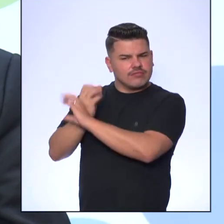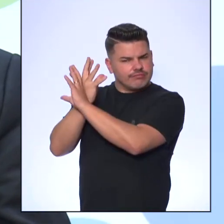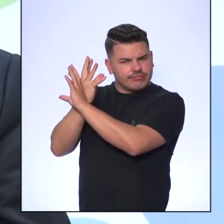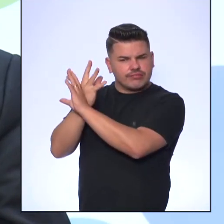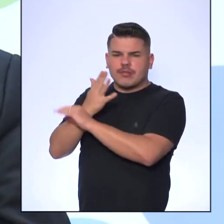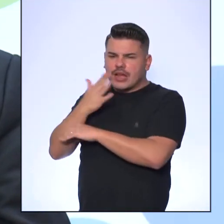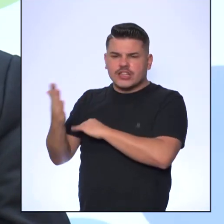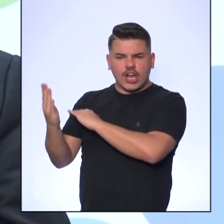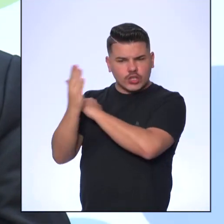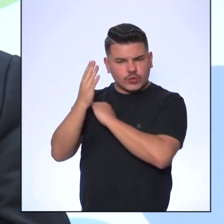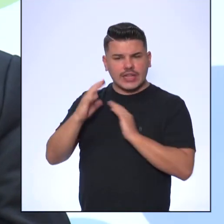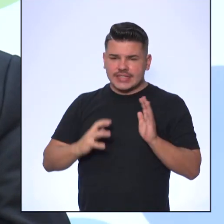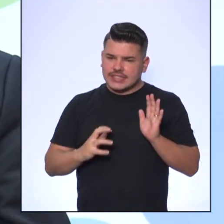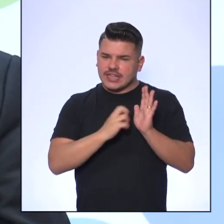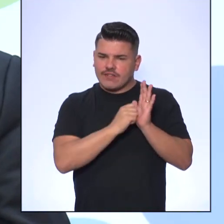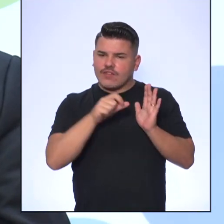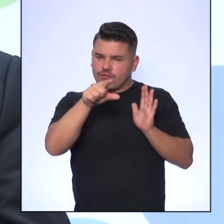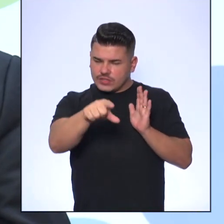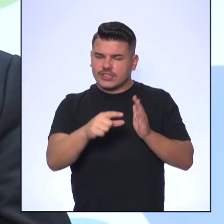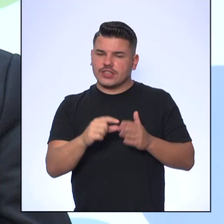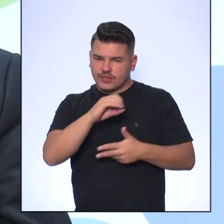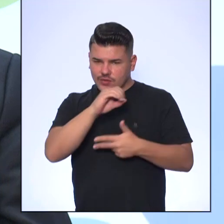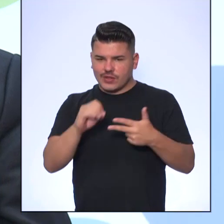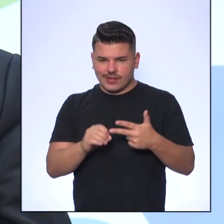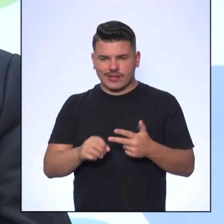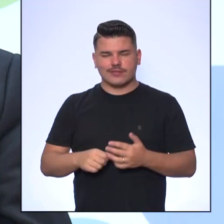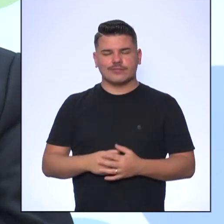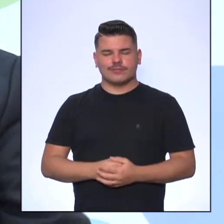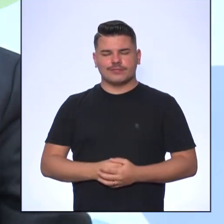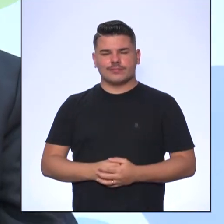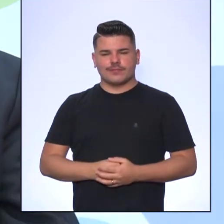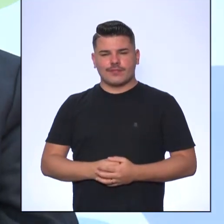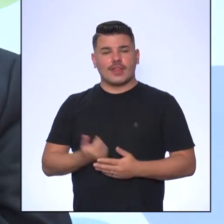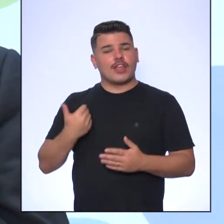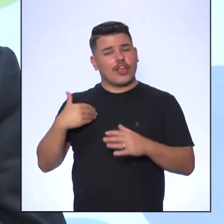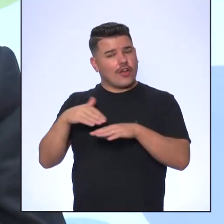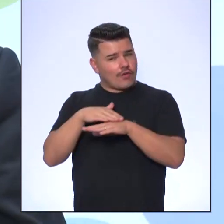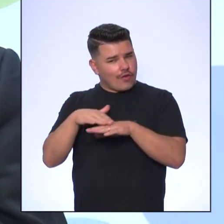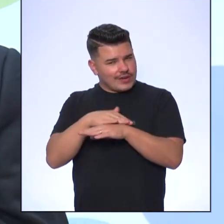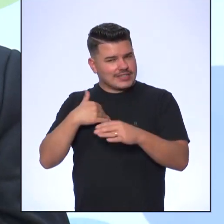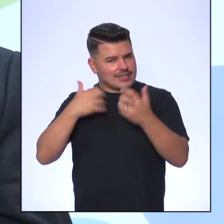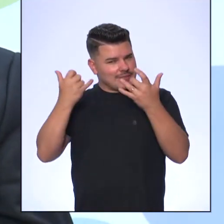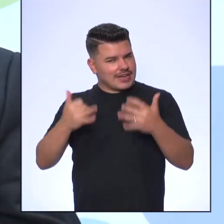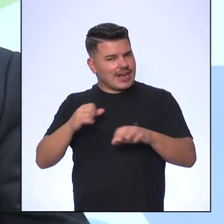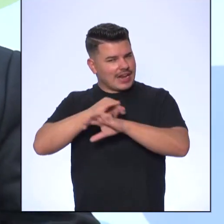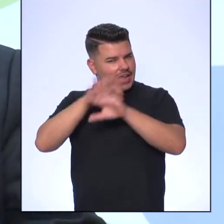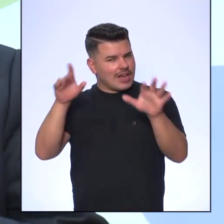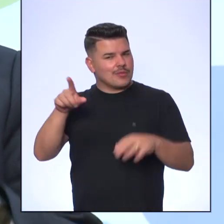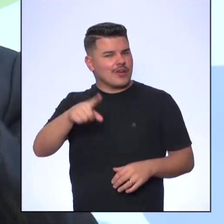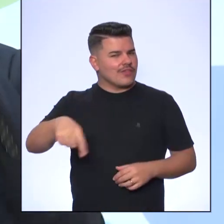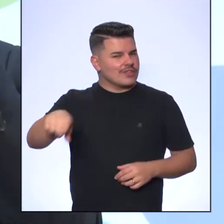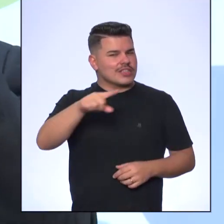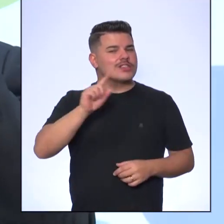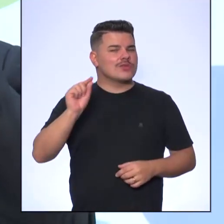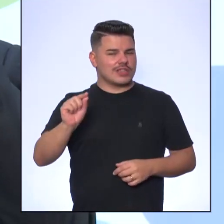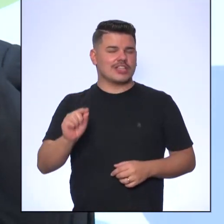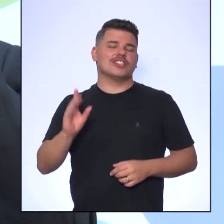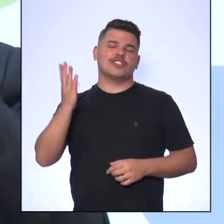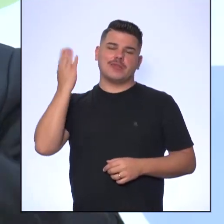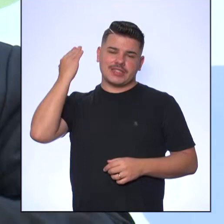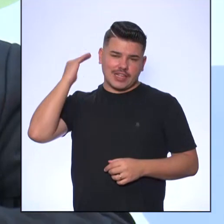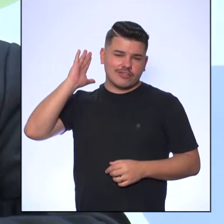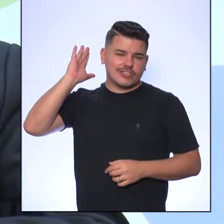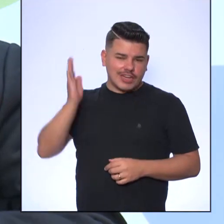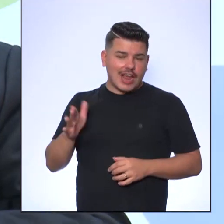a participação nesse momento com a inscrição. E eu vou começar fazendo um esclarecimento em relação ao que foi falado aqui.